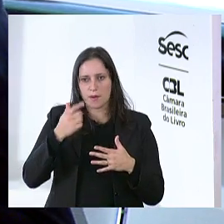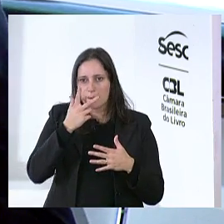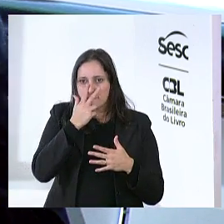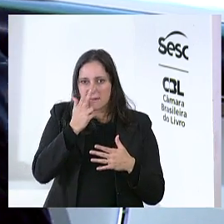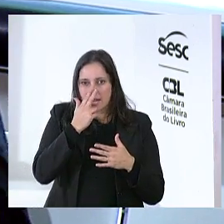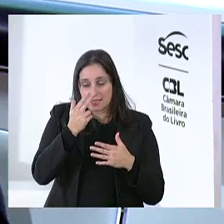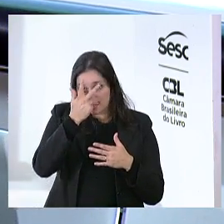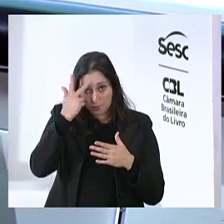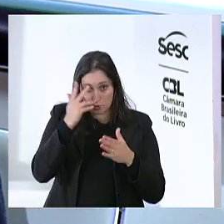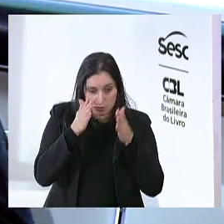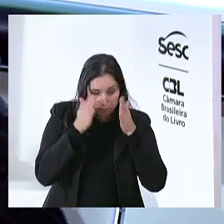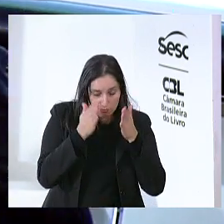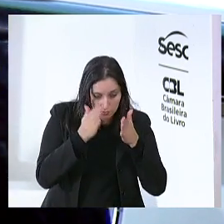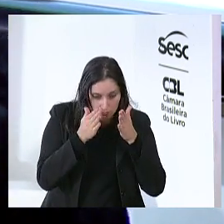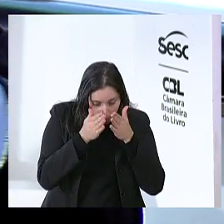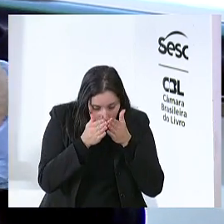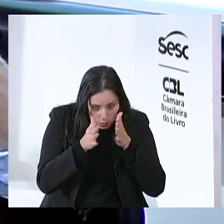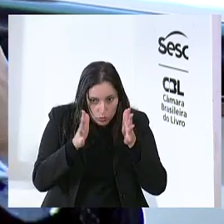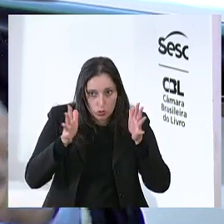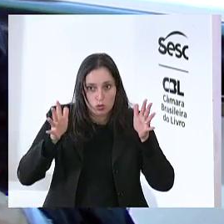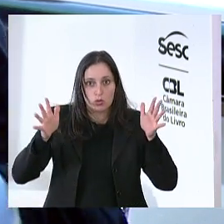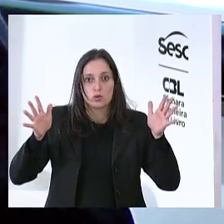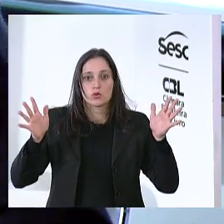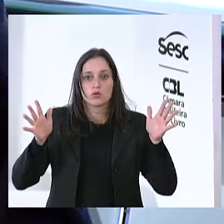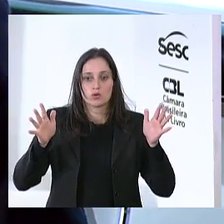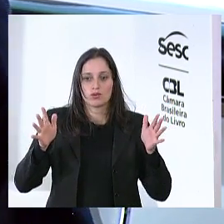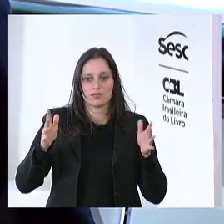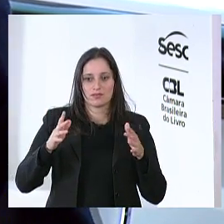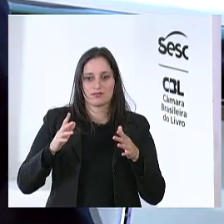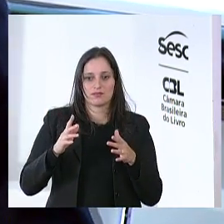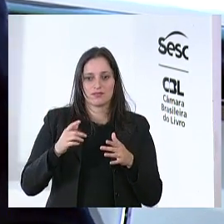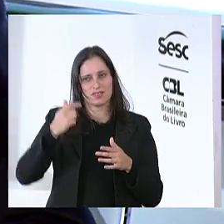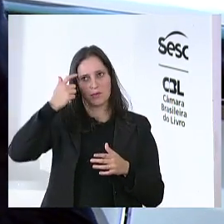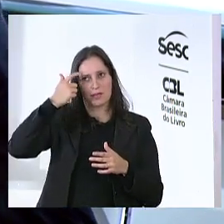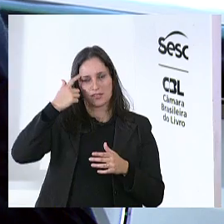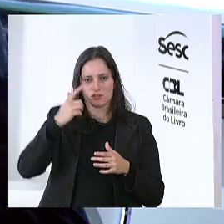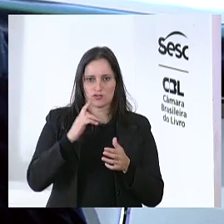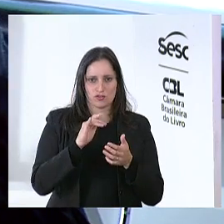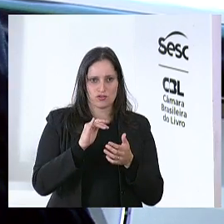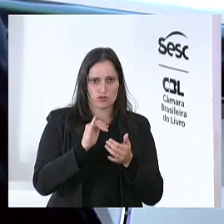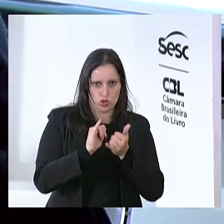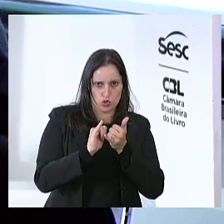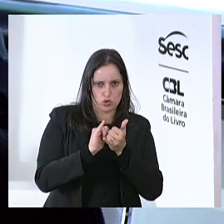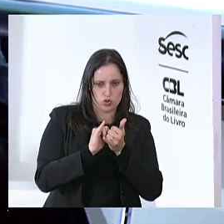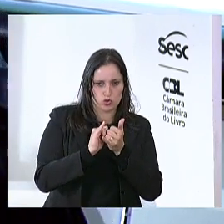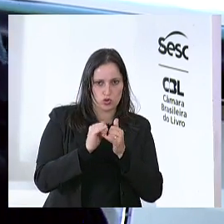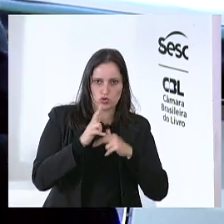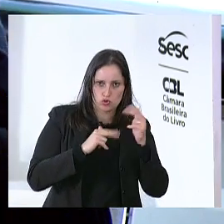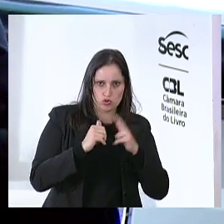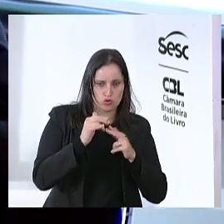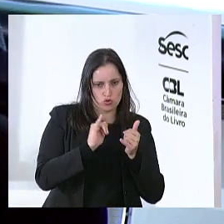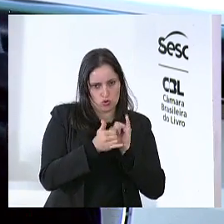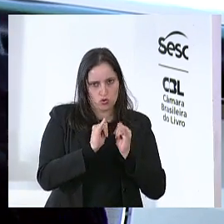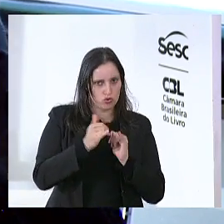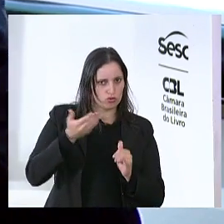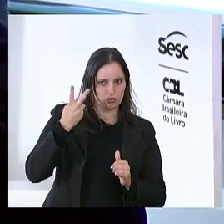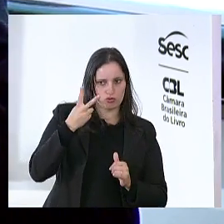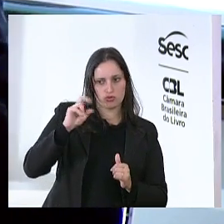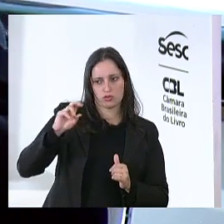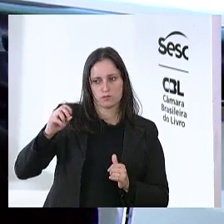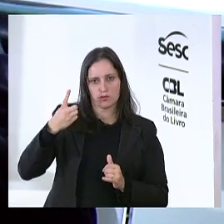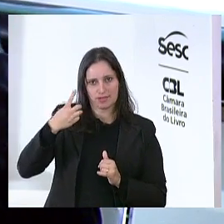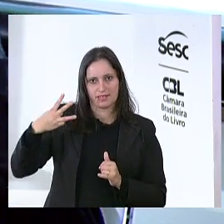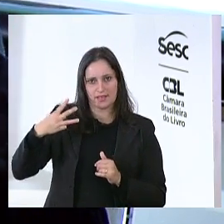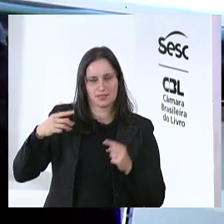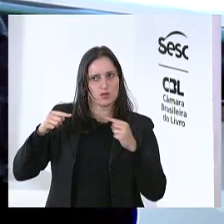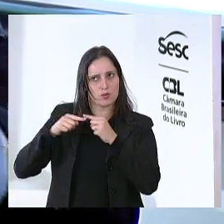eu acho que as revoltas de junho e 64 estão ligados? Porque como a gente vai interpretar, como a